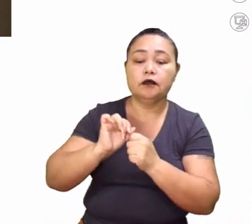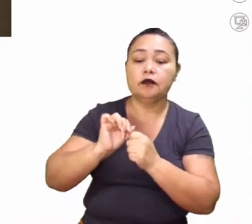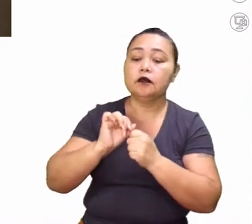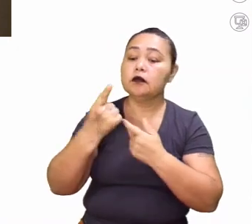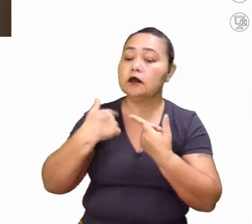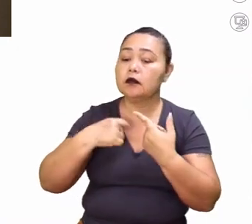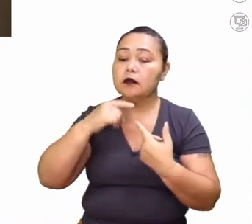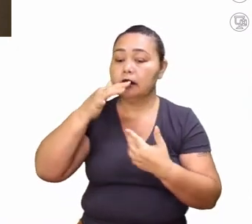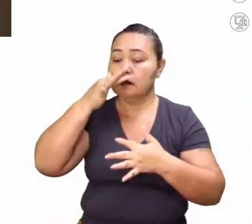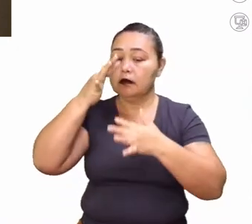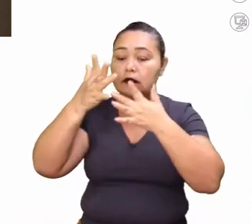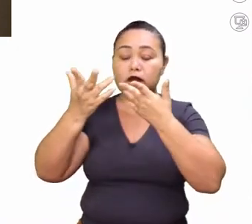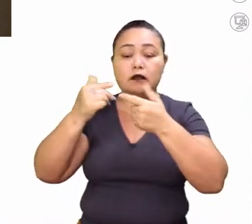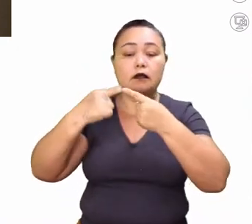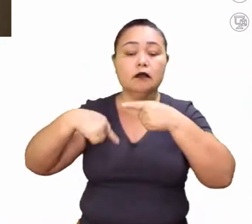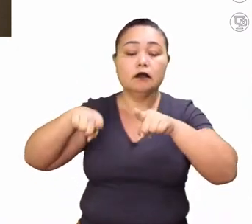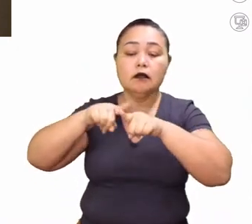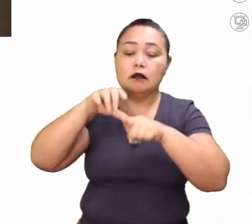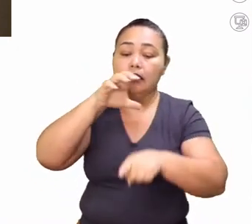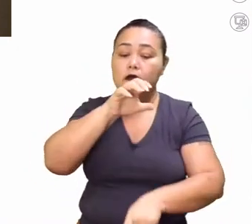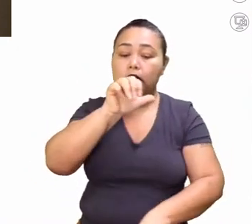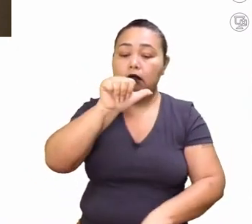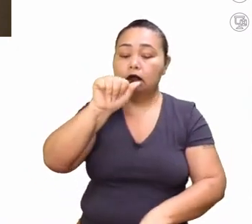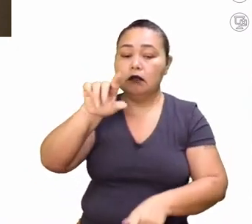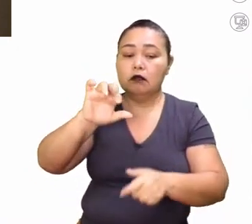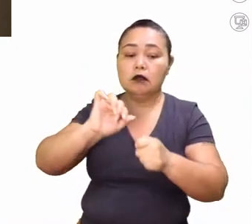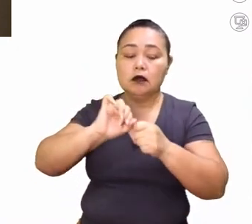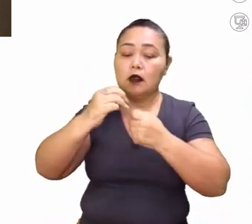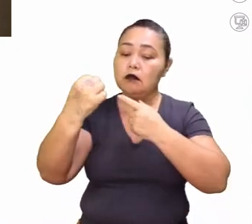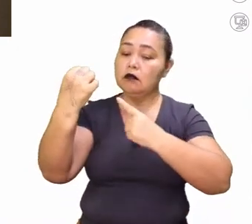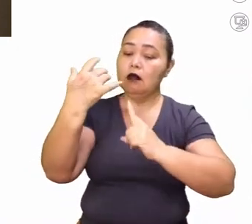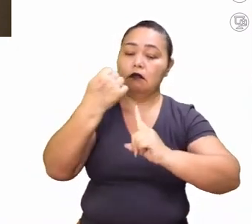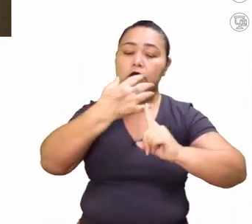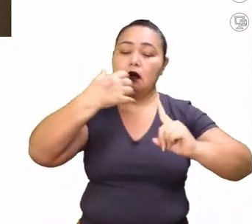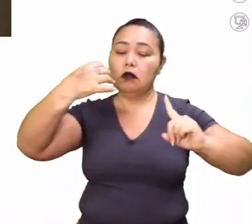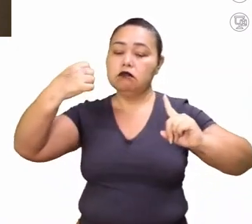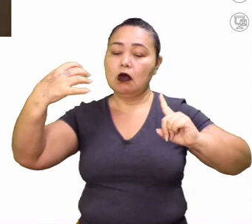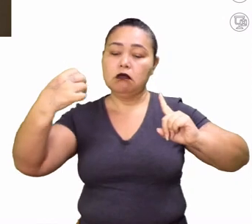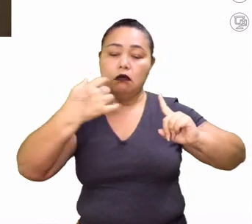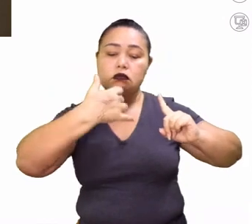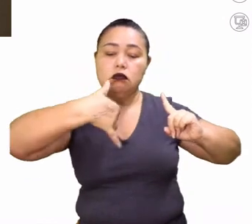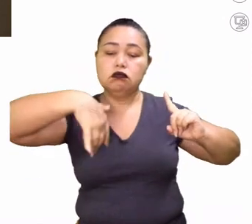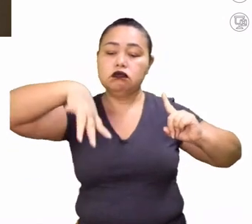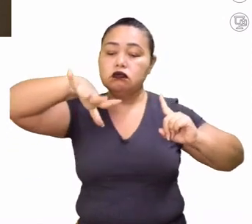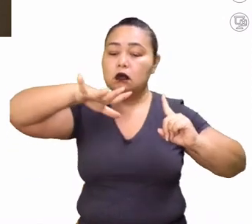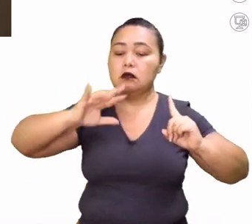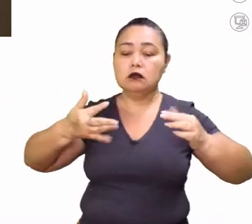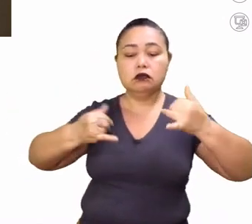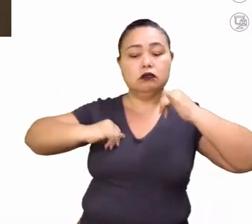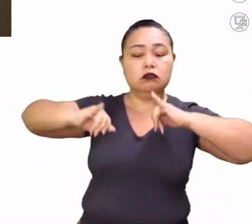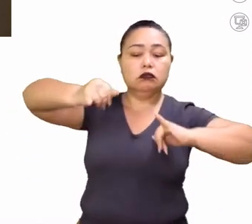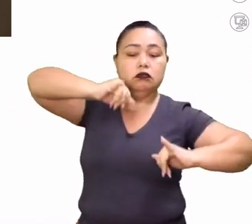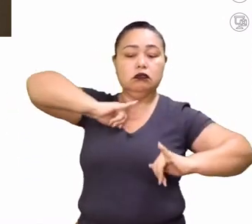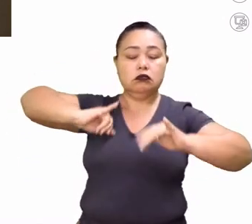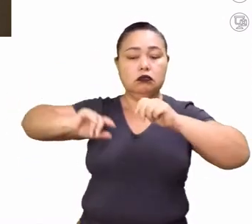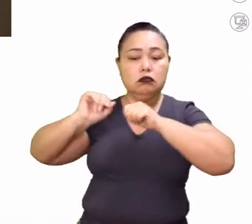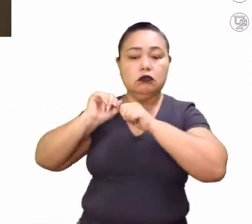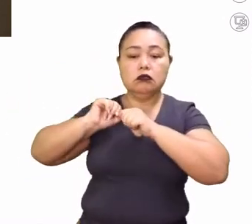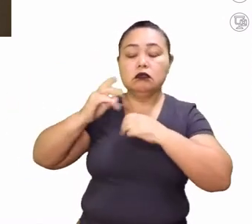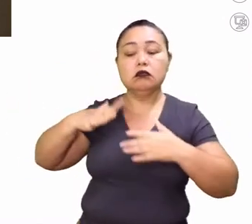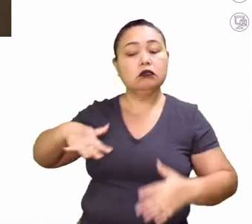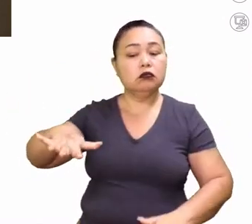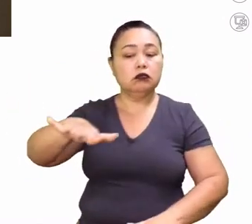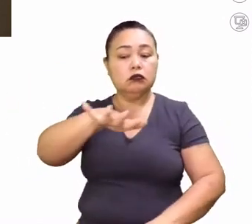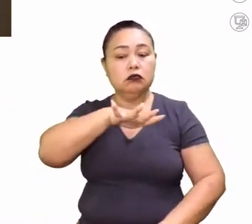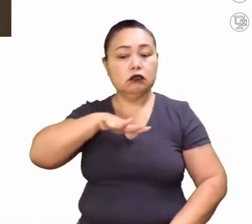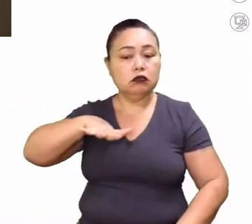de perfume o calor pode auxiliar na difusão das suas moléculas espalhando o conteúdo do perfume por toda a extensão de uma região